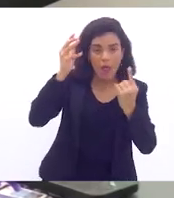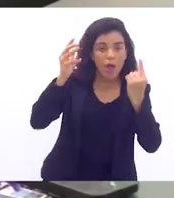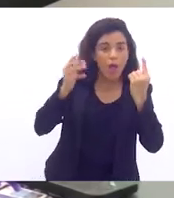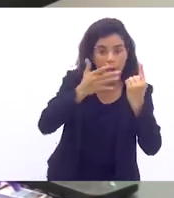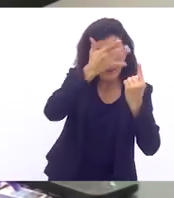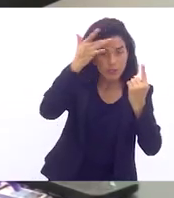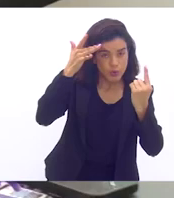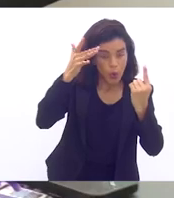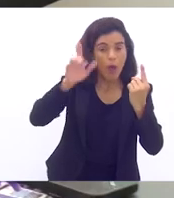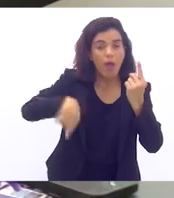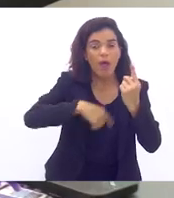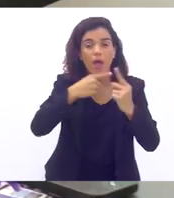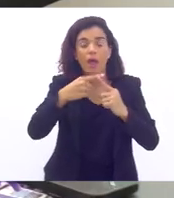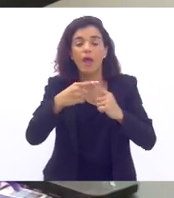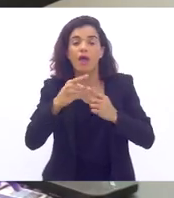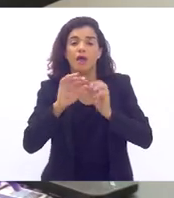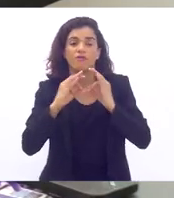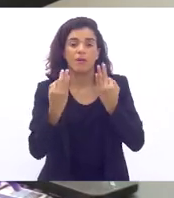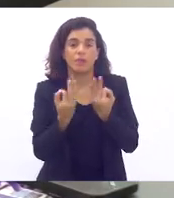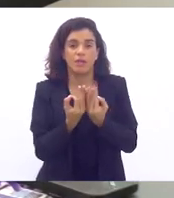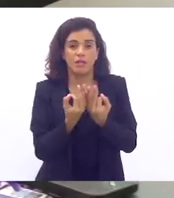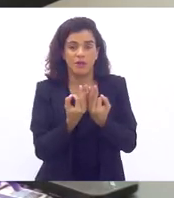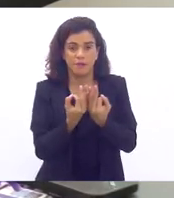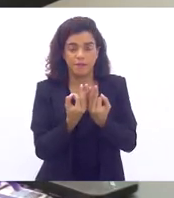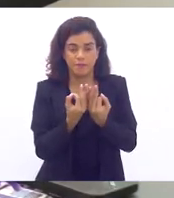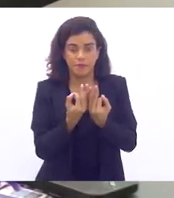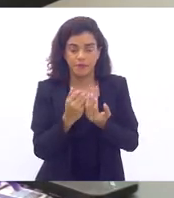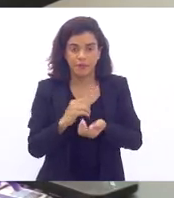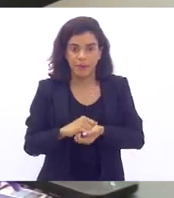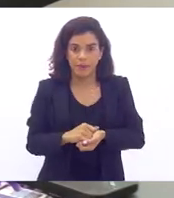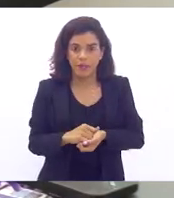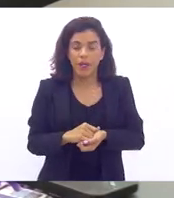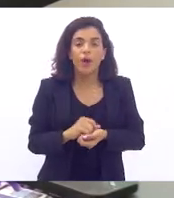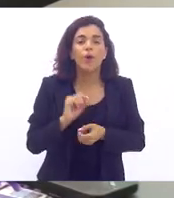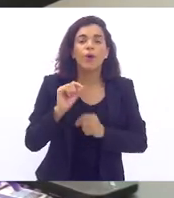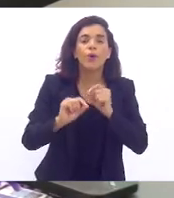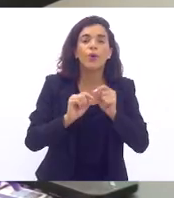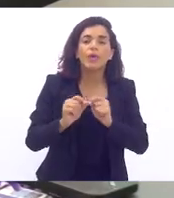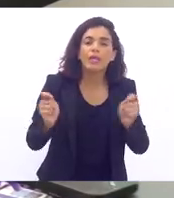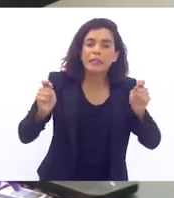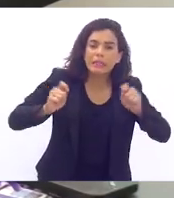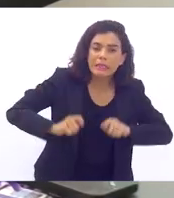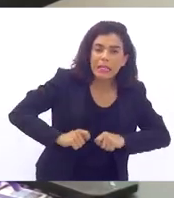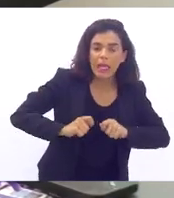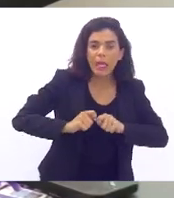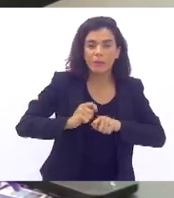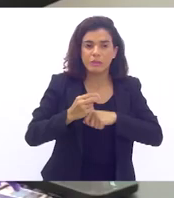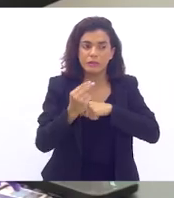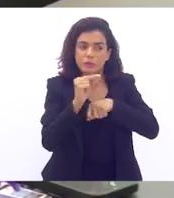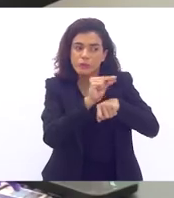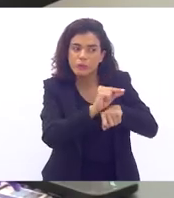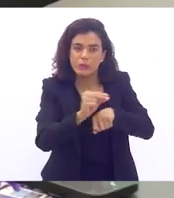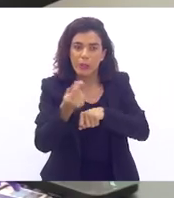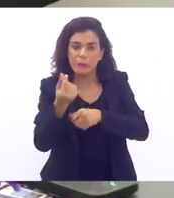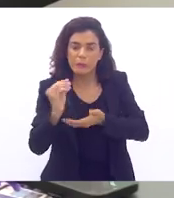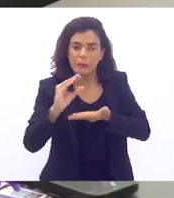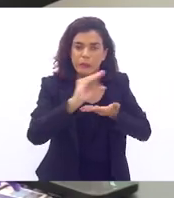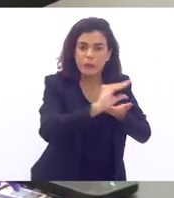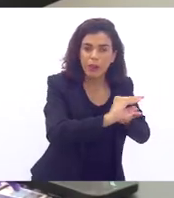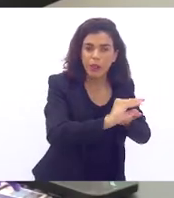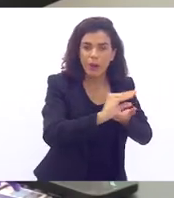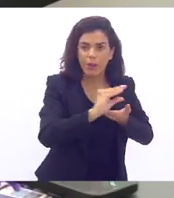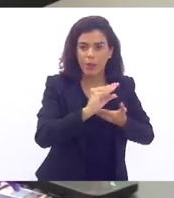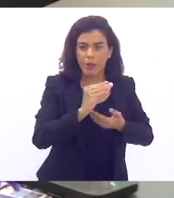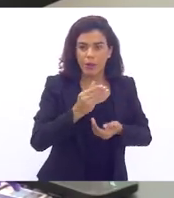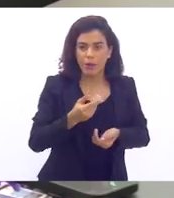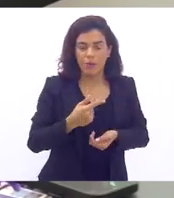carregam muitas vezes o que impossibilita o sustento dessas pessoas é a falta como se diz no jargão popular de cabeça